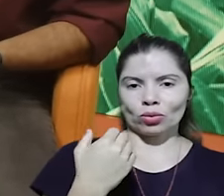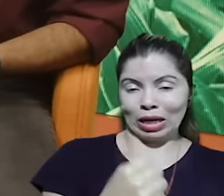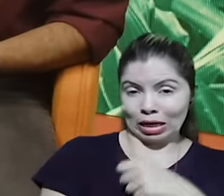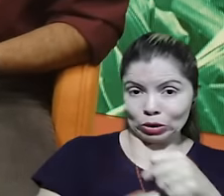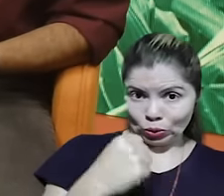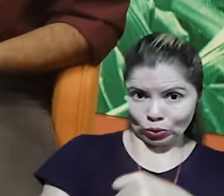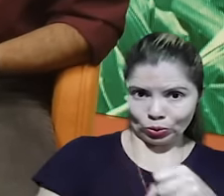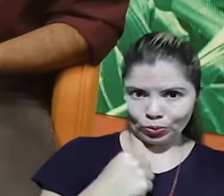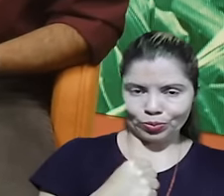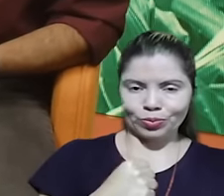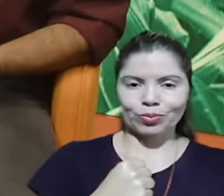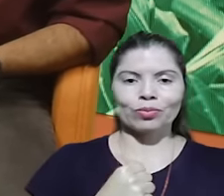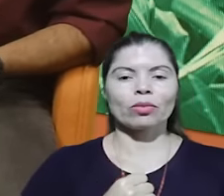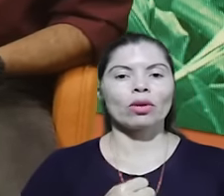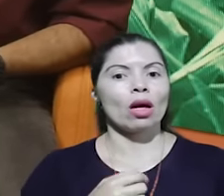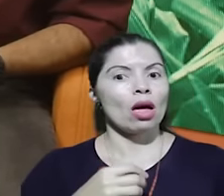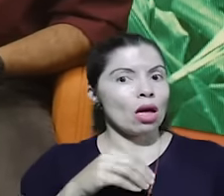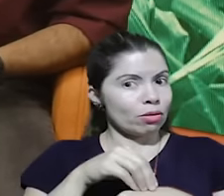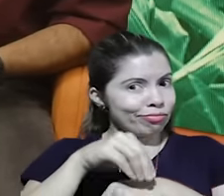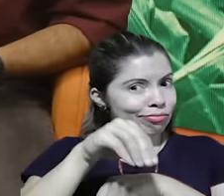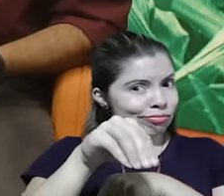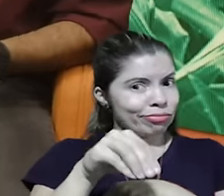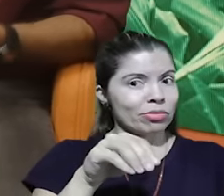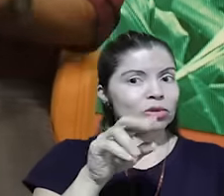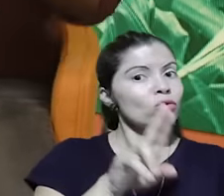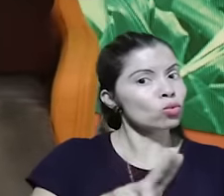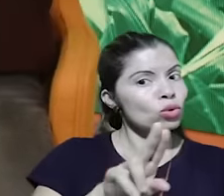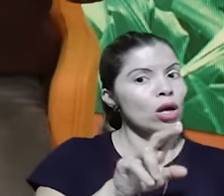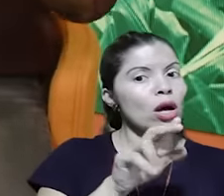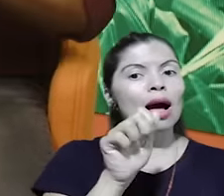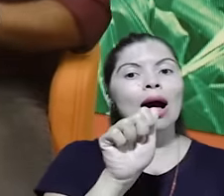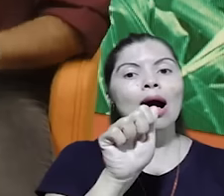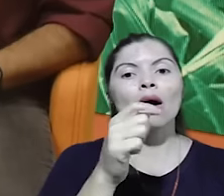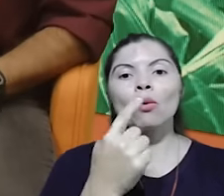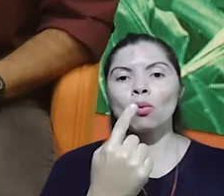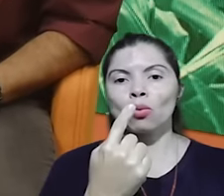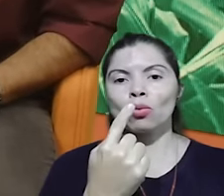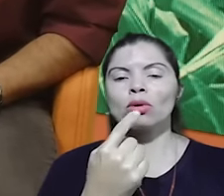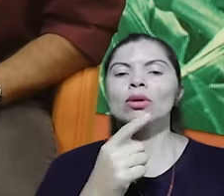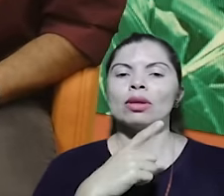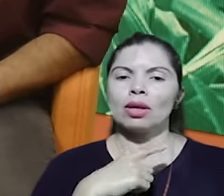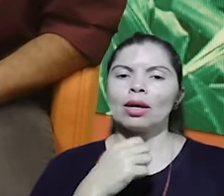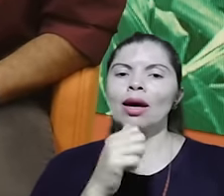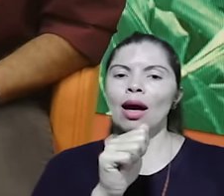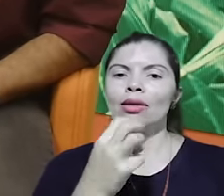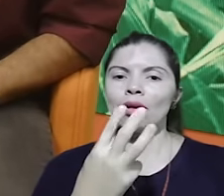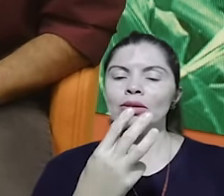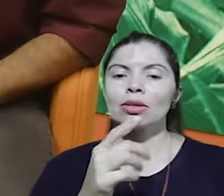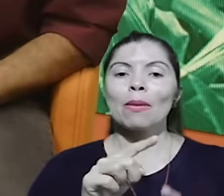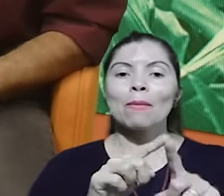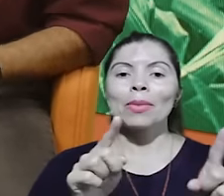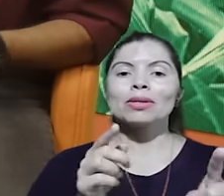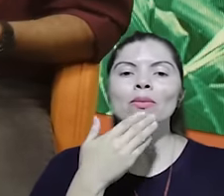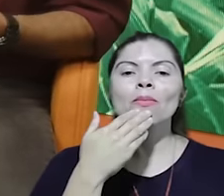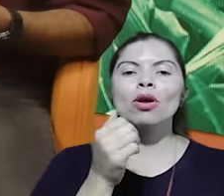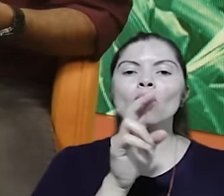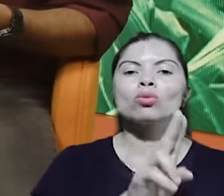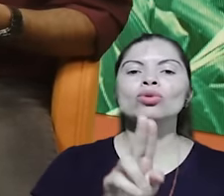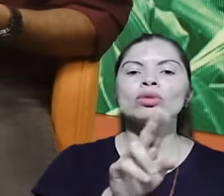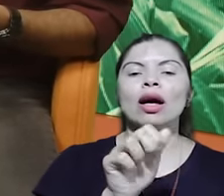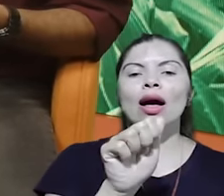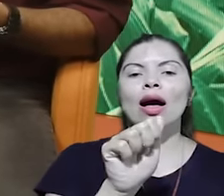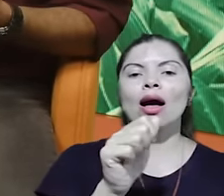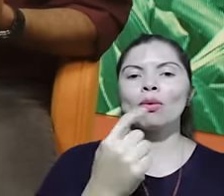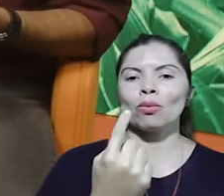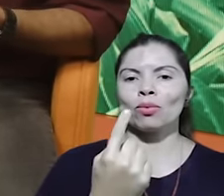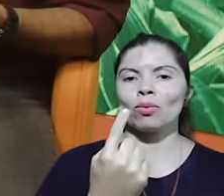fazer uso do A1 porque o A1 ele é um arquivo né então a gente tem o A3 a gente falou um pouquinho e o A1 que ele é um arquivo de digital que você